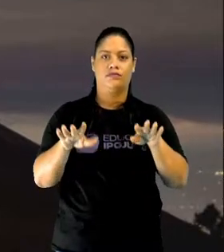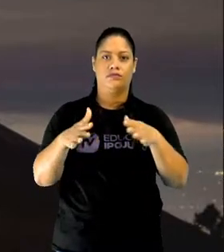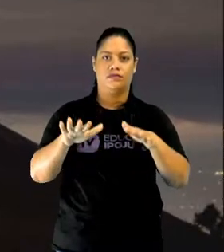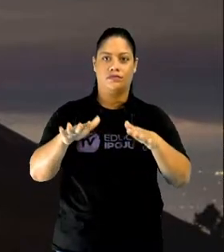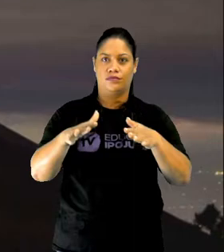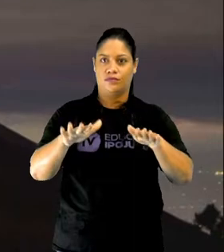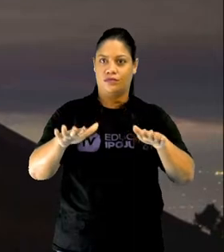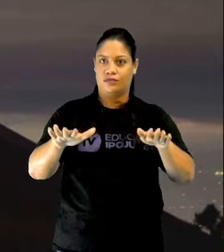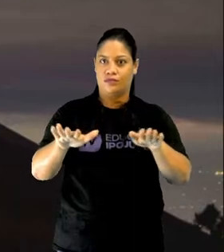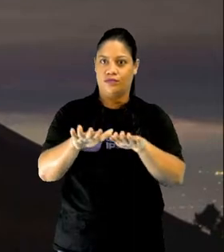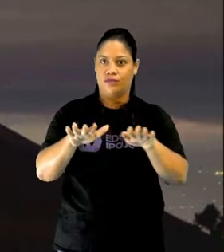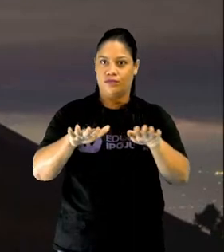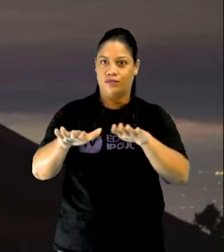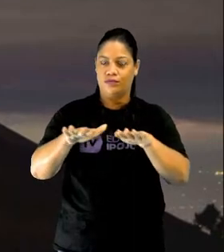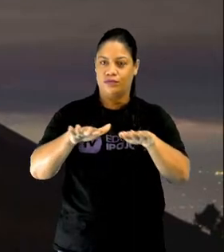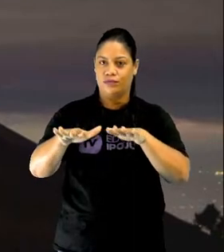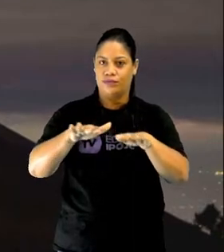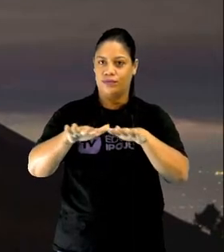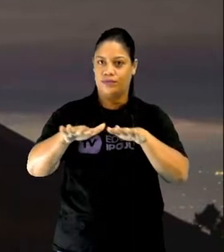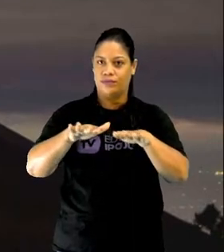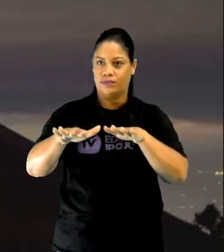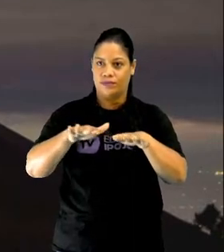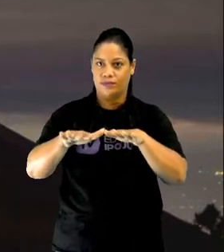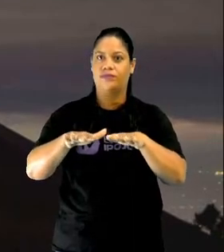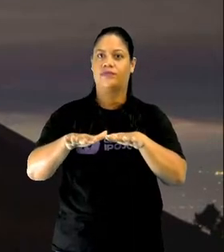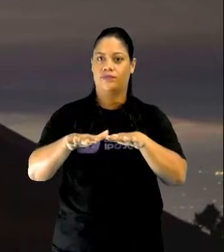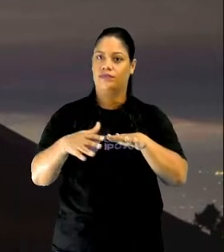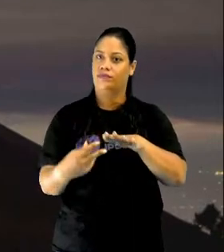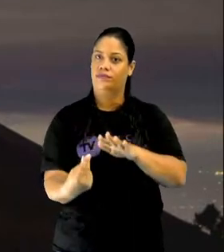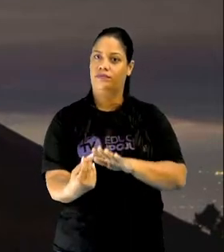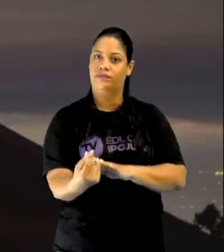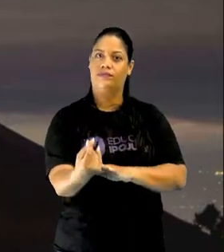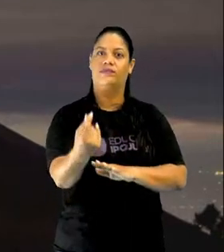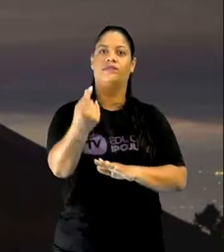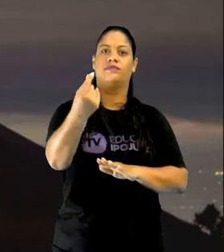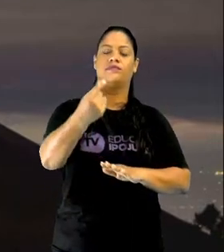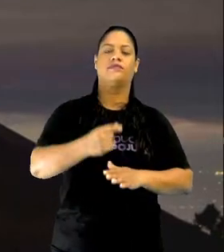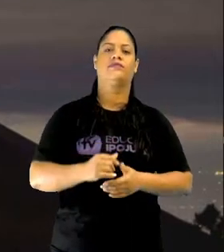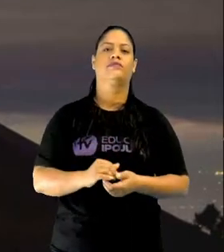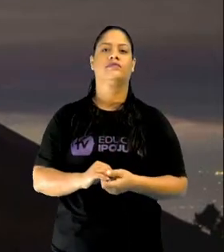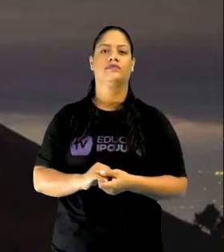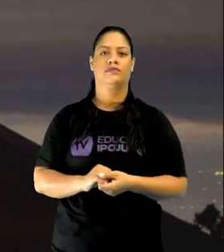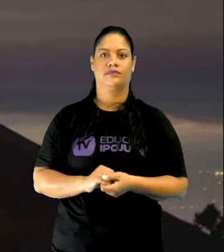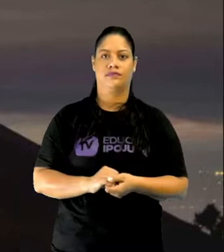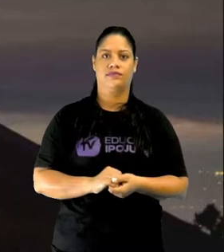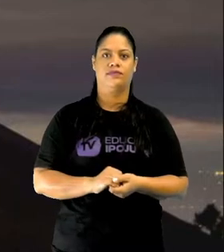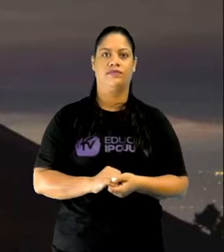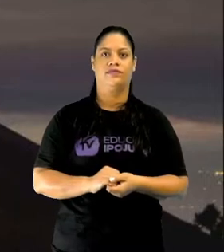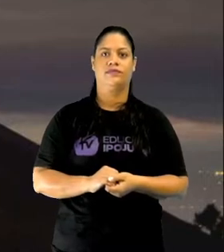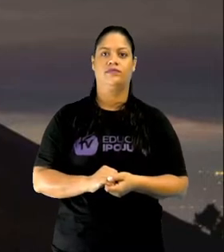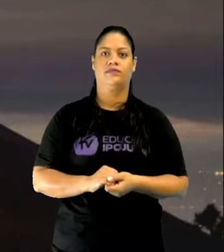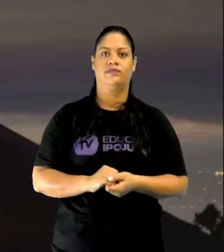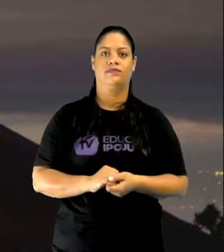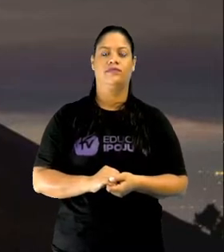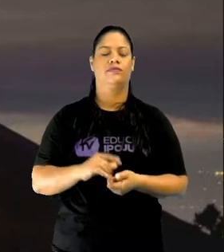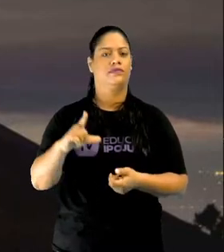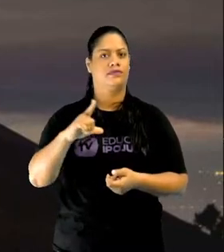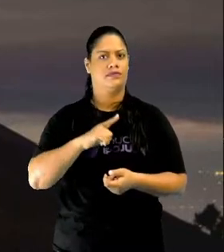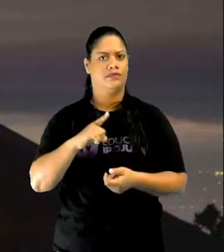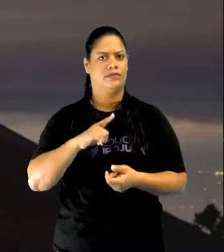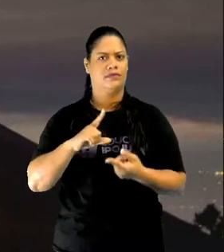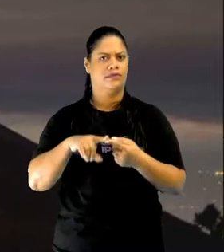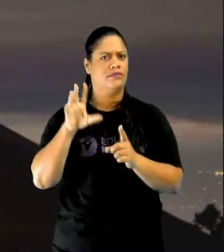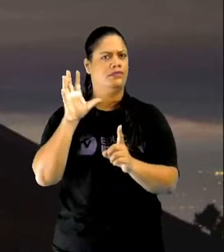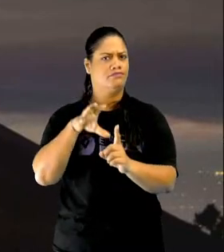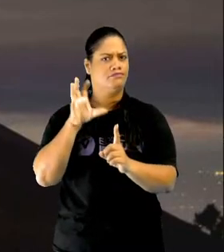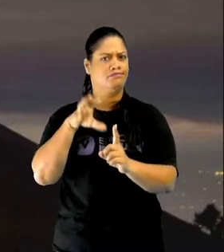placas tectônicas, né, que é basicamente uma continuação da Cordilheira dos Andes. Nela, a gente tem uma influência